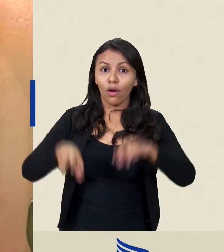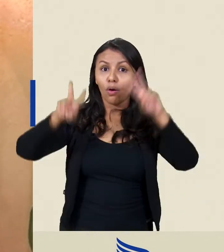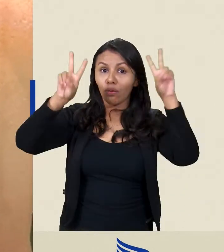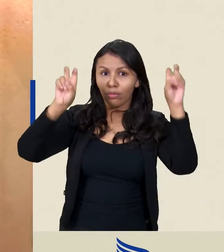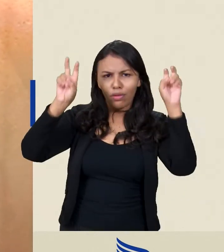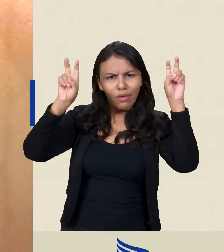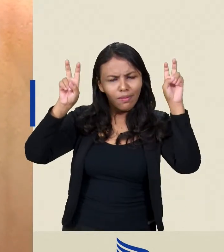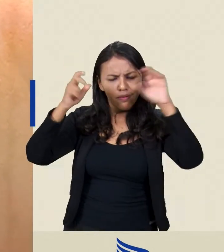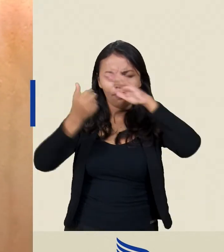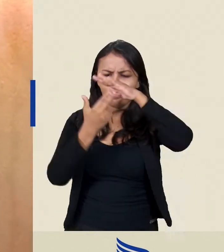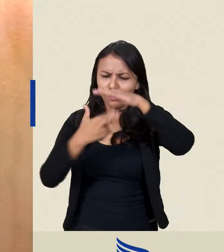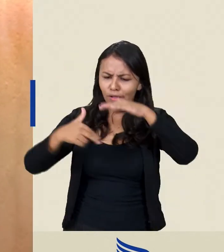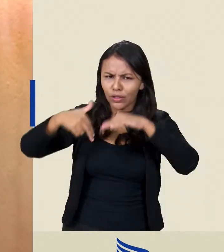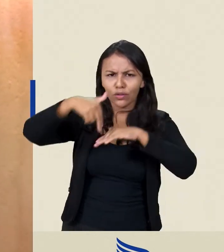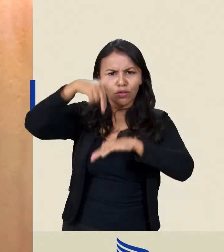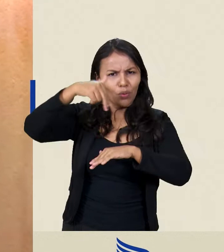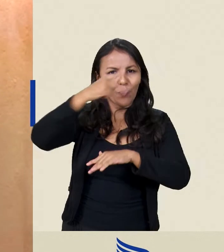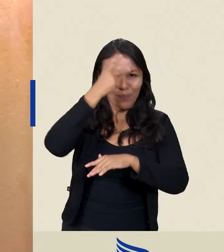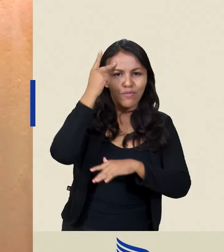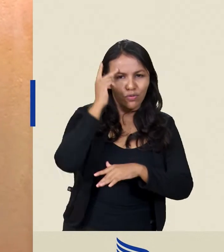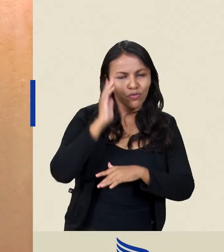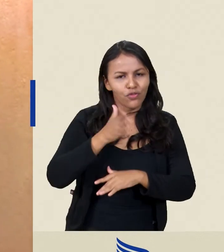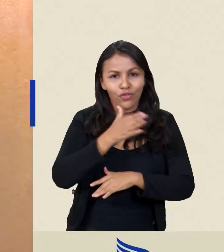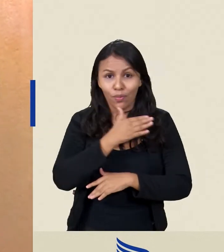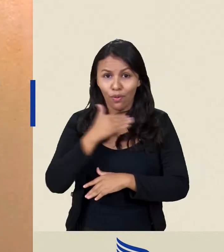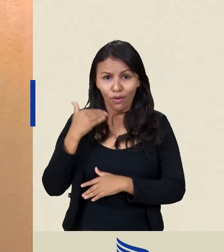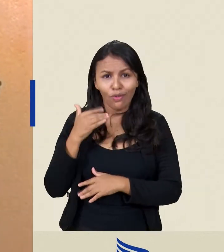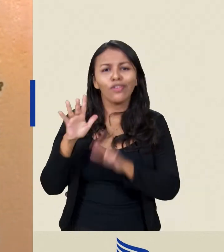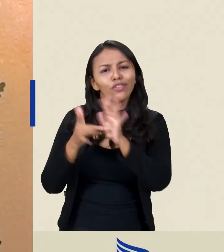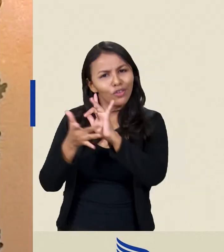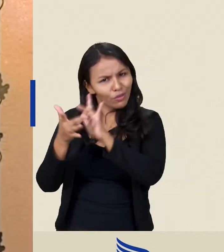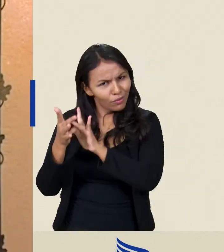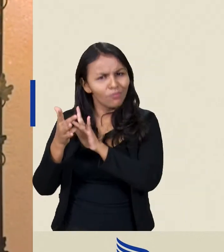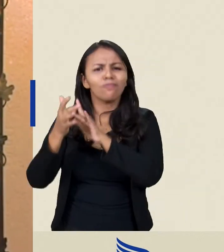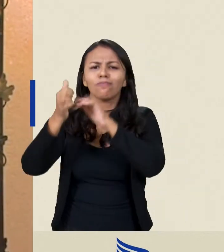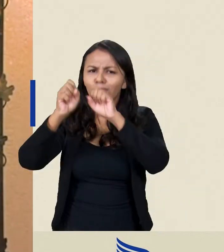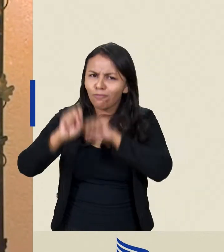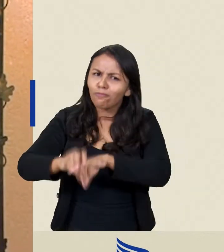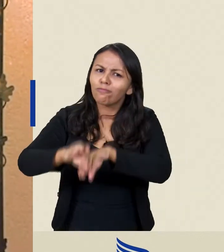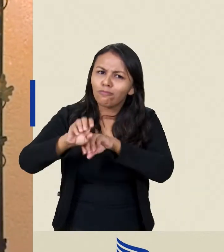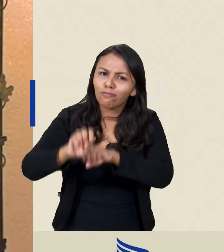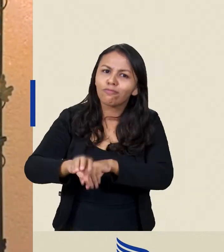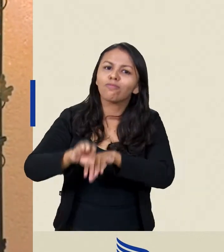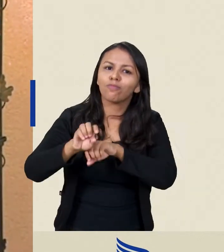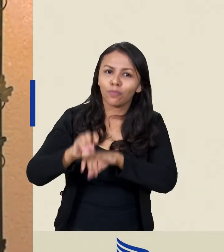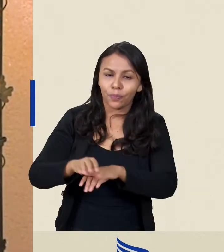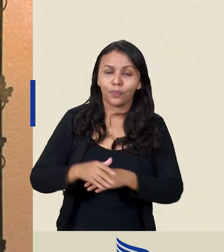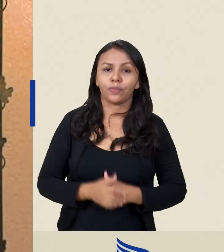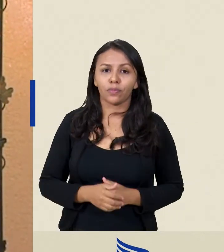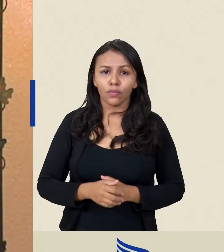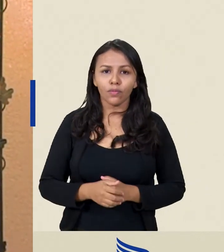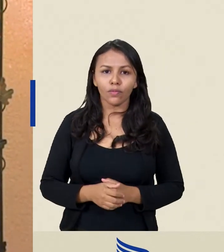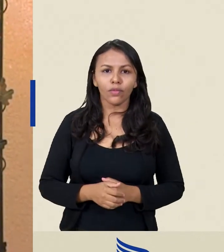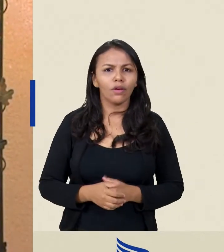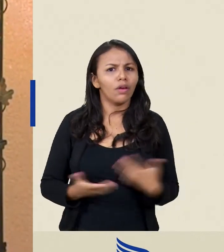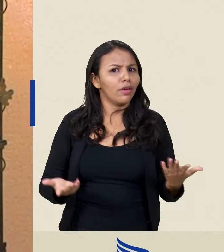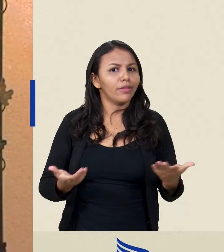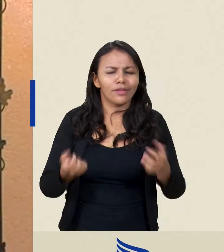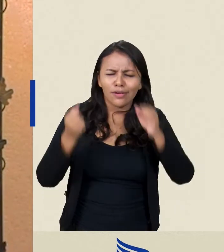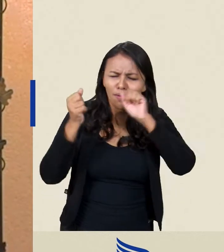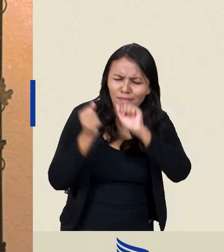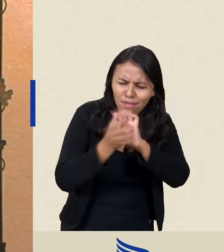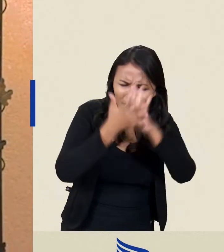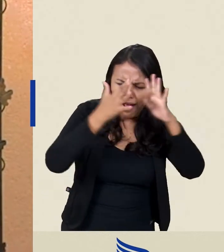dos mortos foi abordado por Cristo nos seus ensinos, e também nós encontramos vários